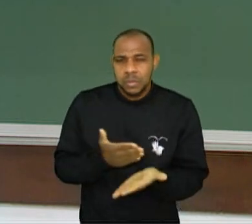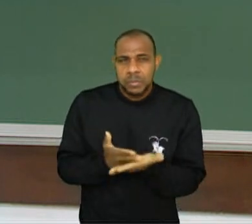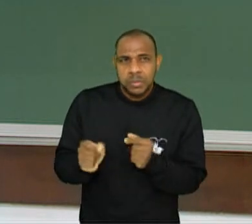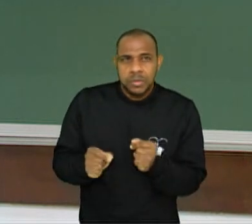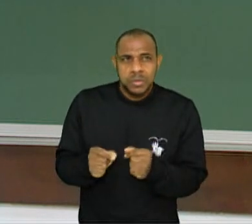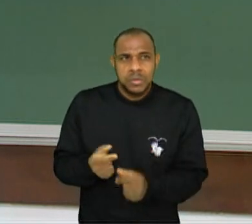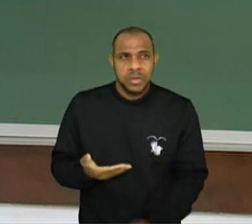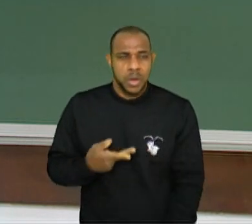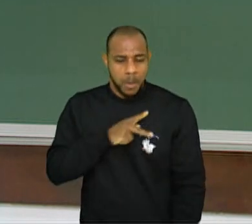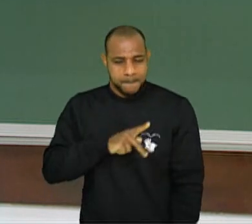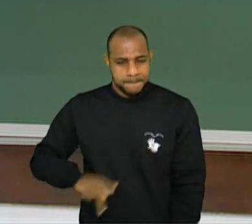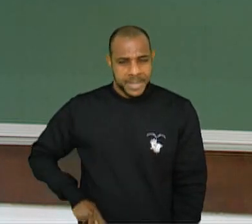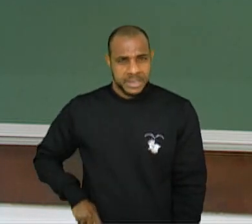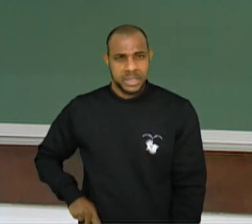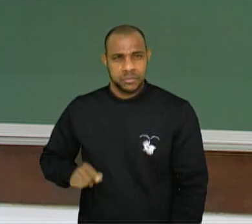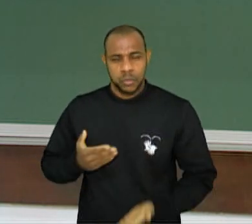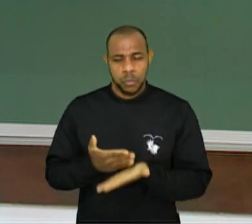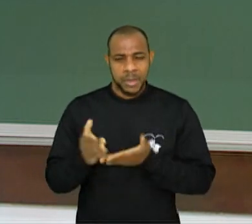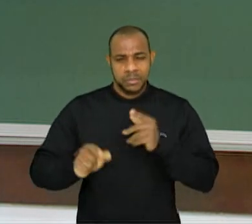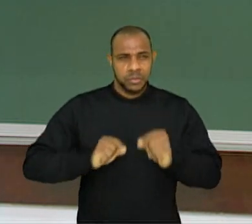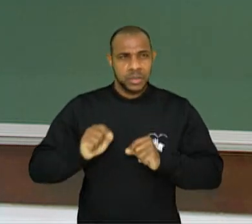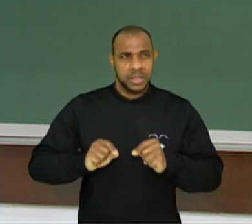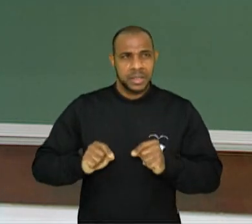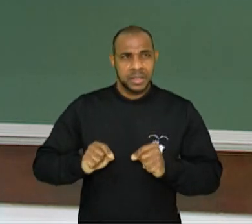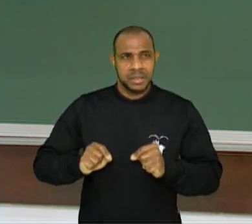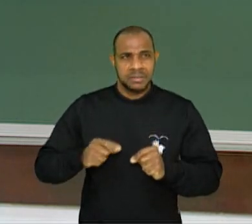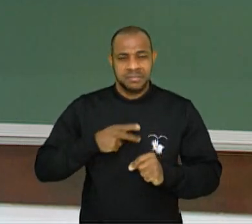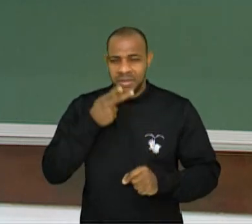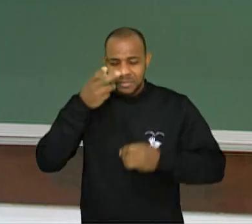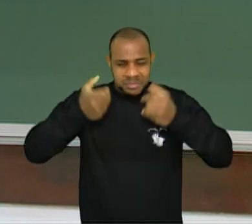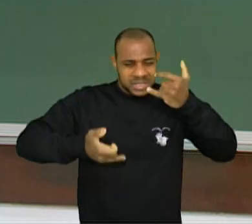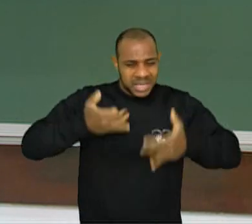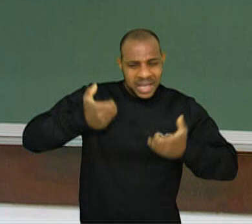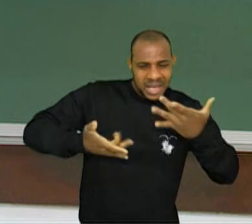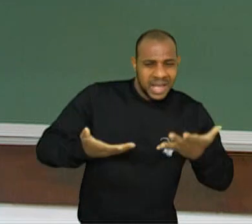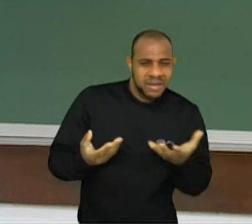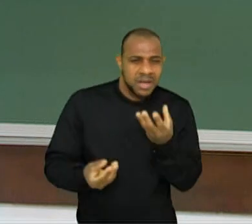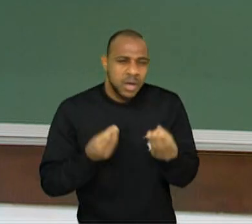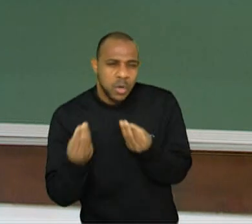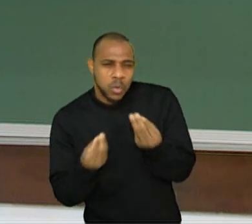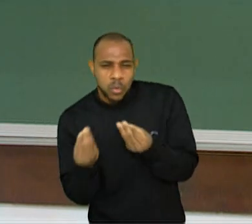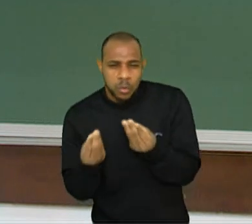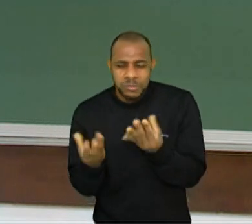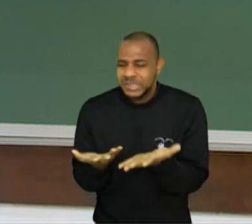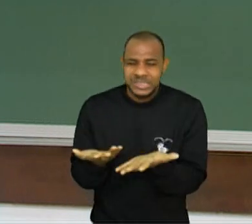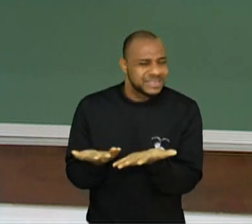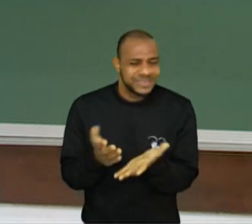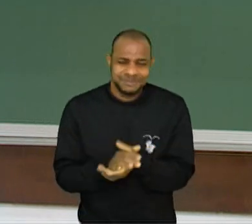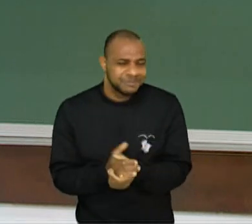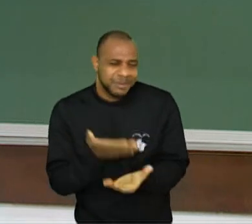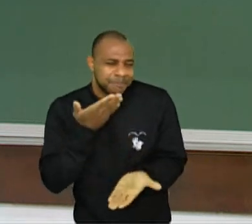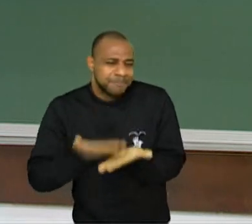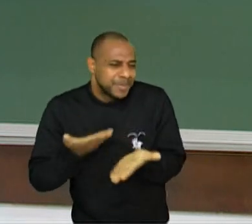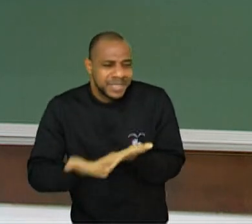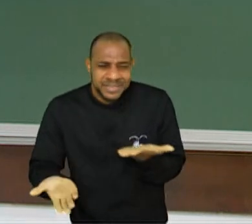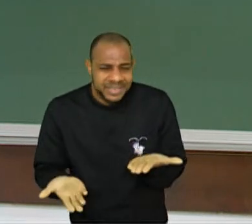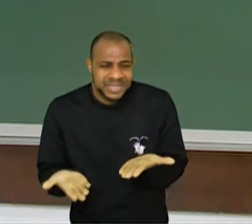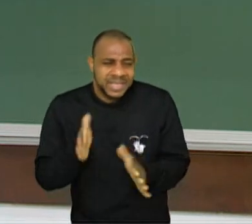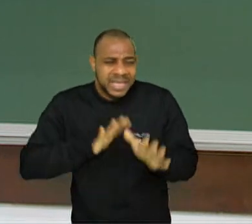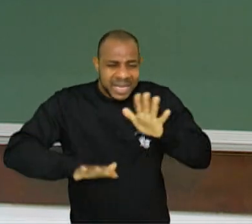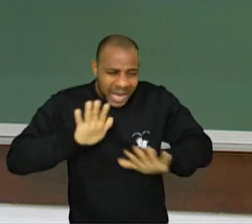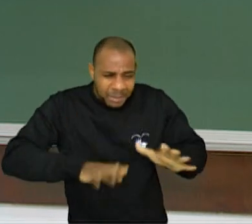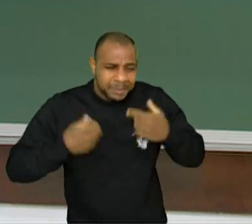Costa e Silva, então o general Costa e Silva, que vai ser presidente, havia dito até que o general Olímpio vai estragar tudo, não era assim, está